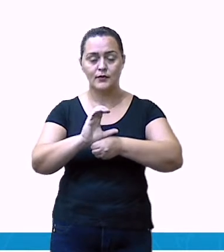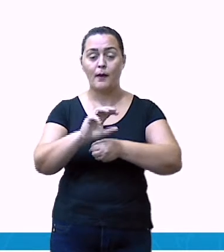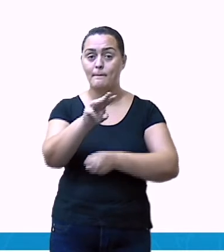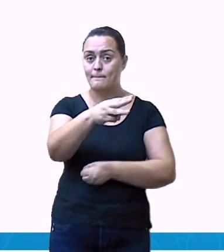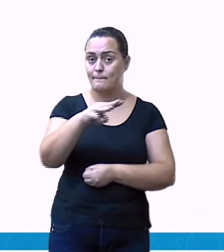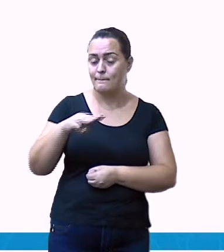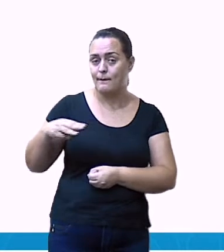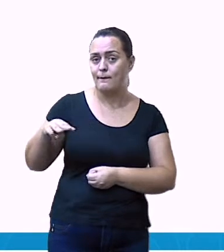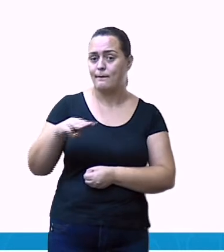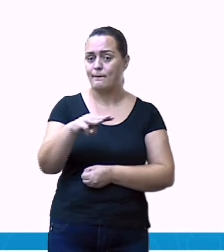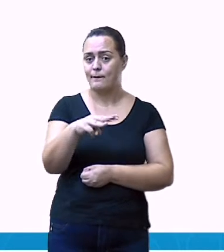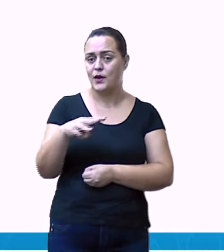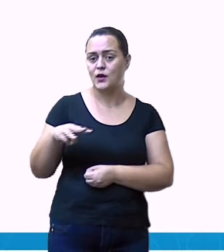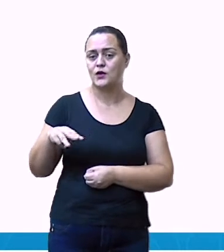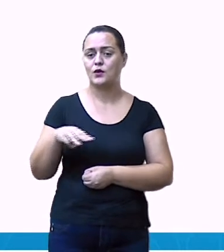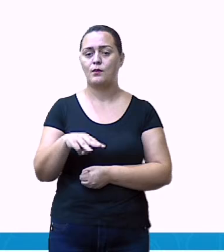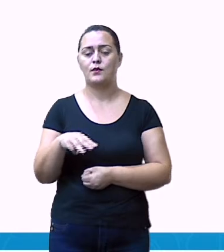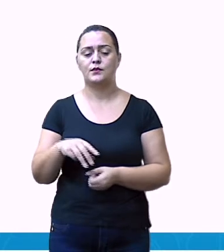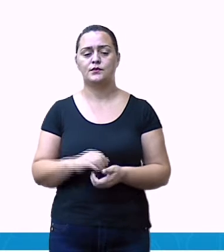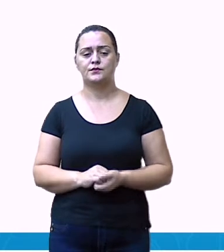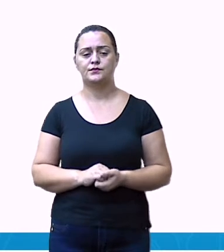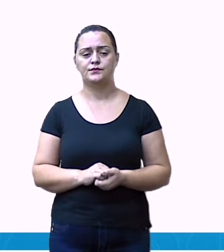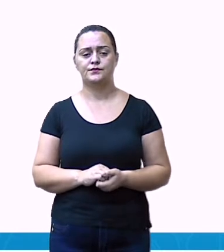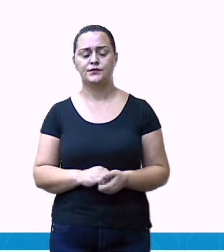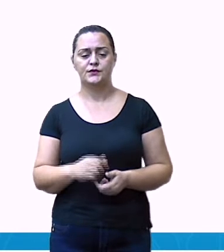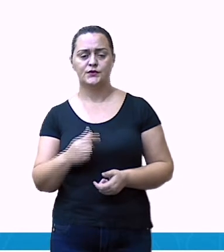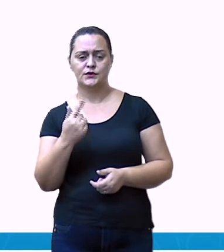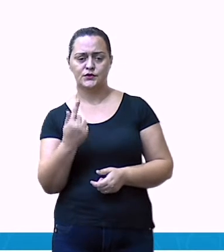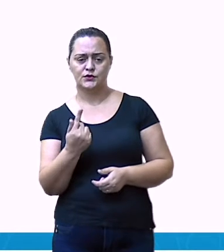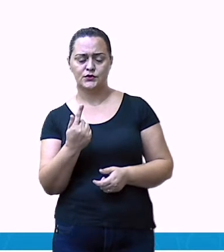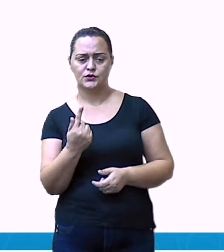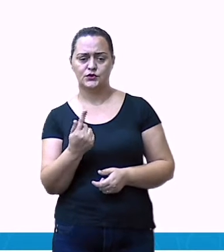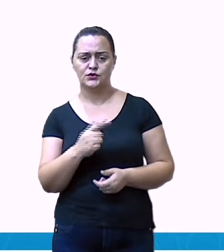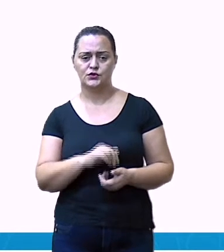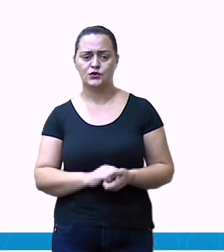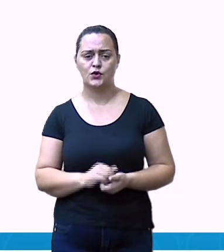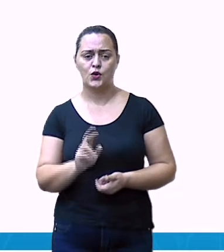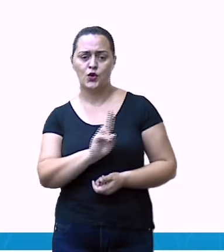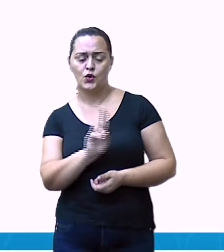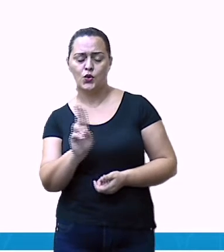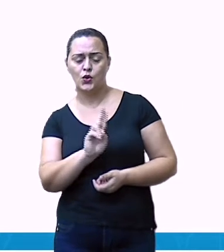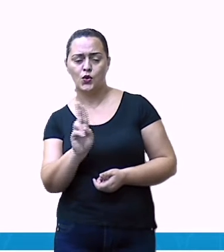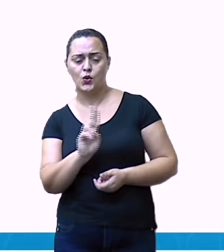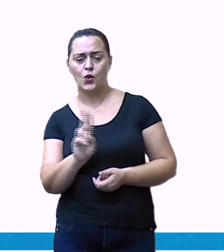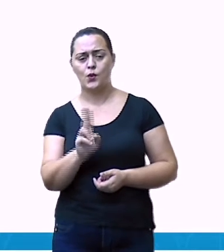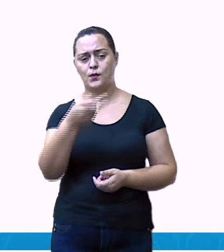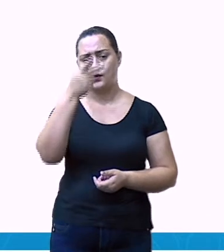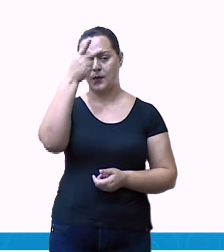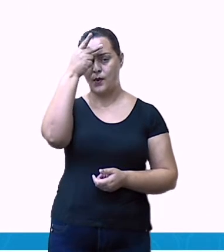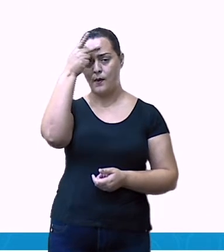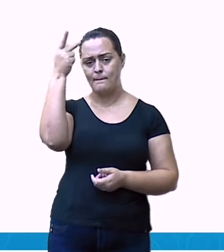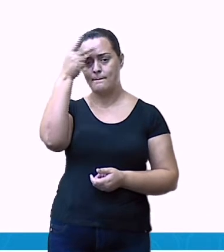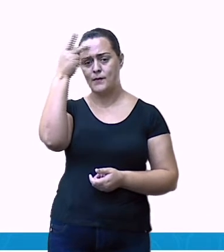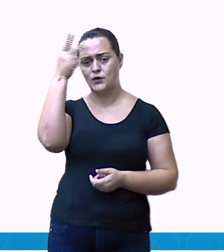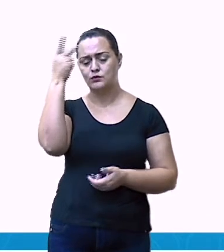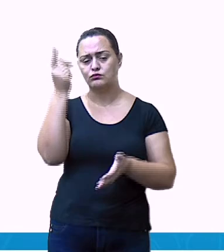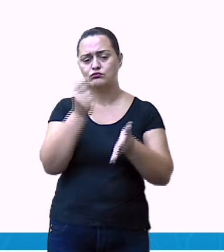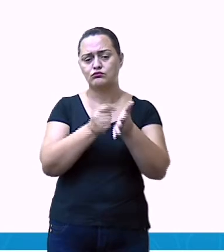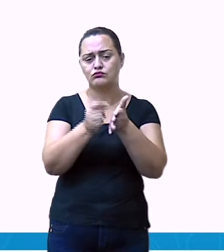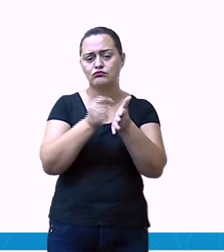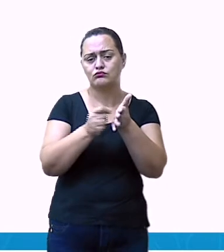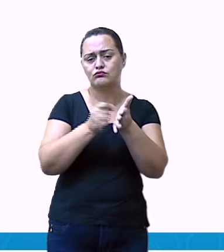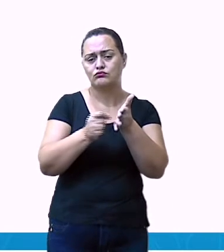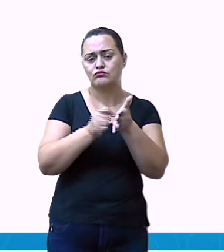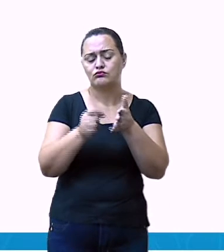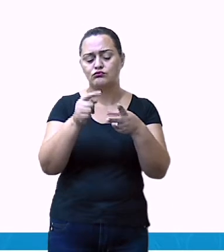G. Nome do profissional especializado na escrita pictográfica e ideográfica. Lembra aí? Nós